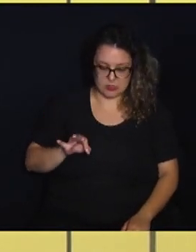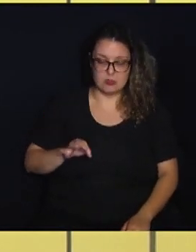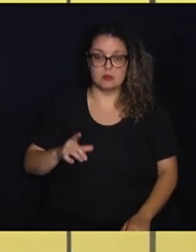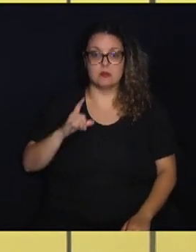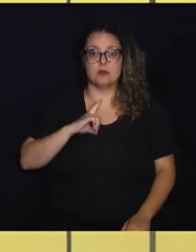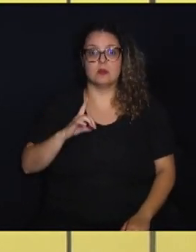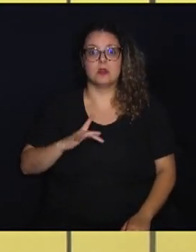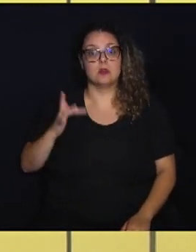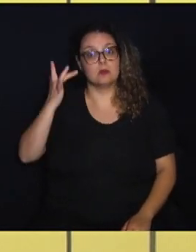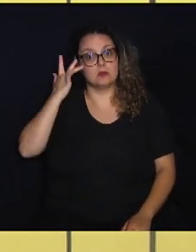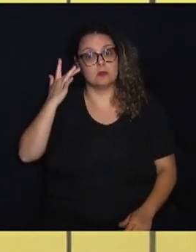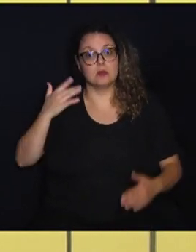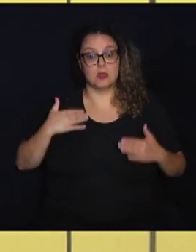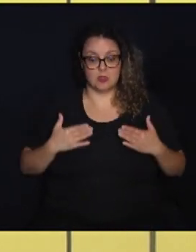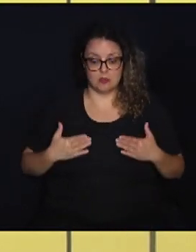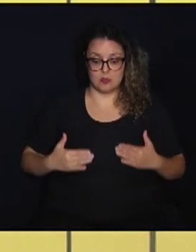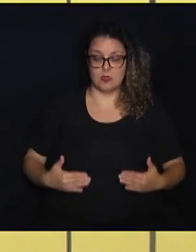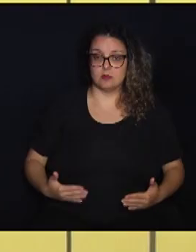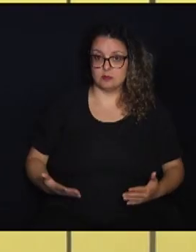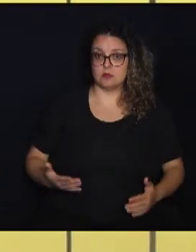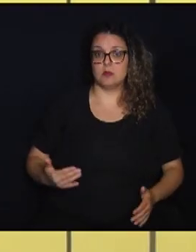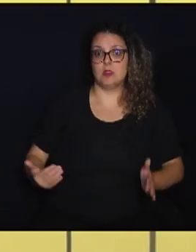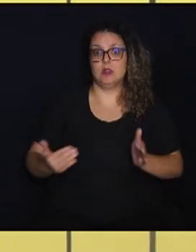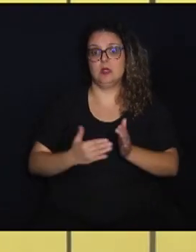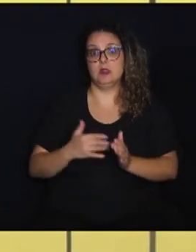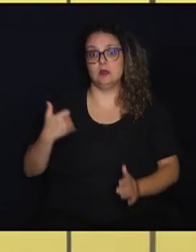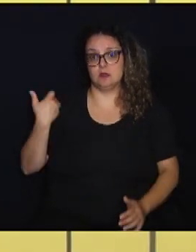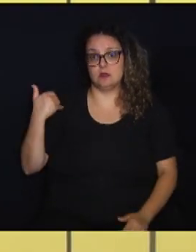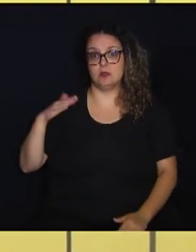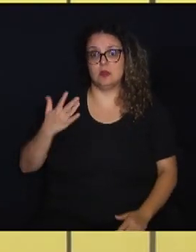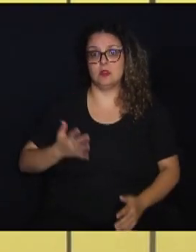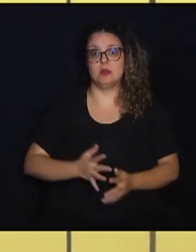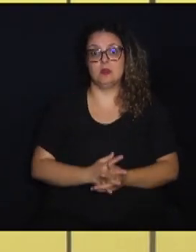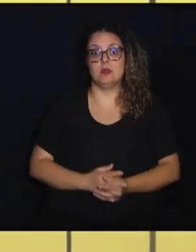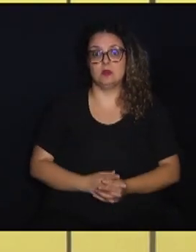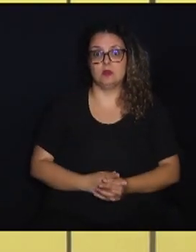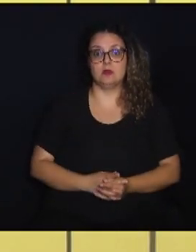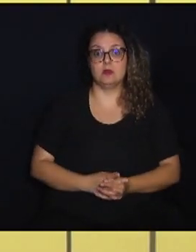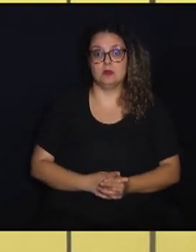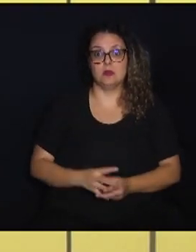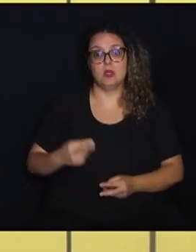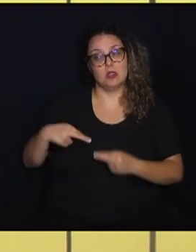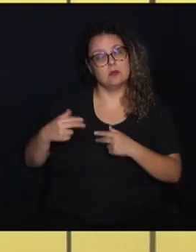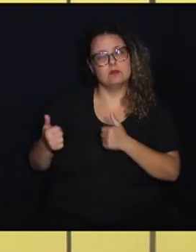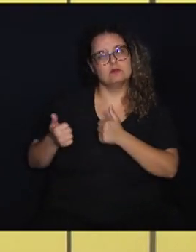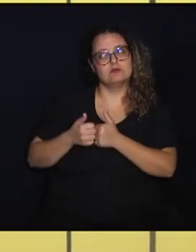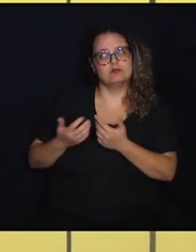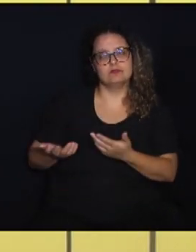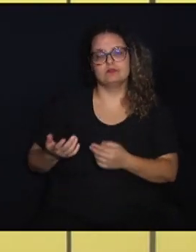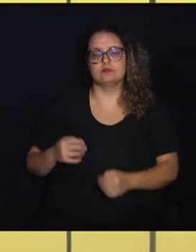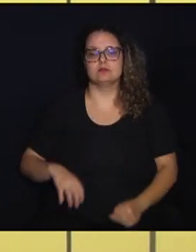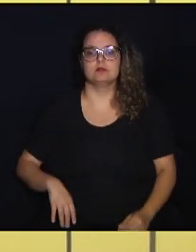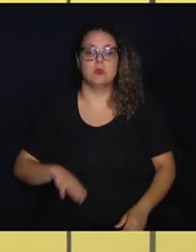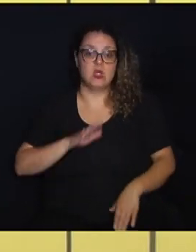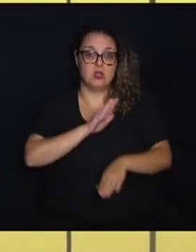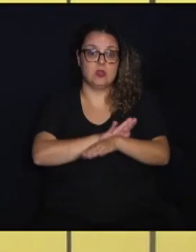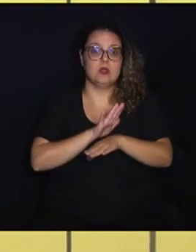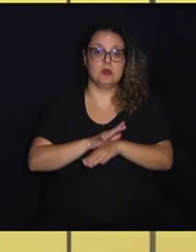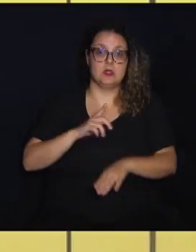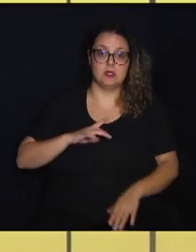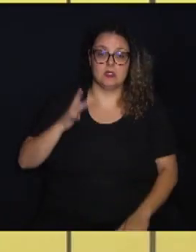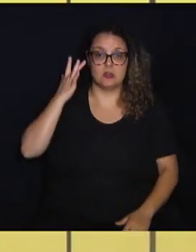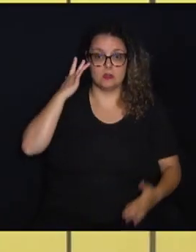maturação, vamos dizer assim, até uma fase adulta, que está relativamente perto, para ajudar com que ele tenha essa